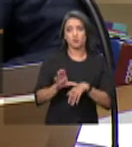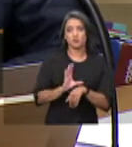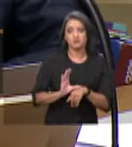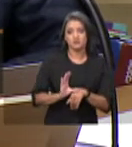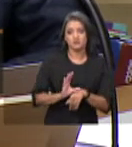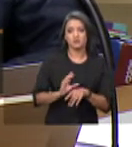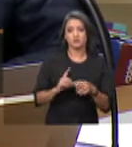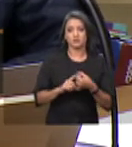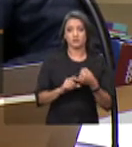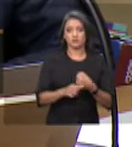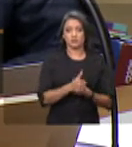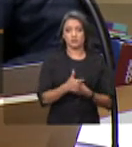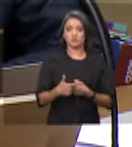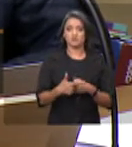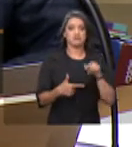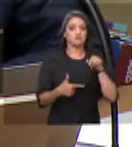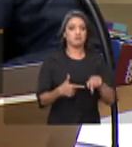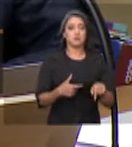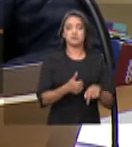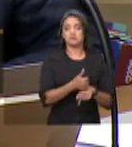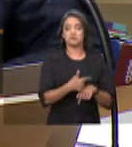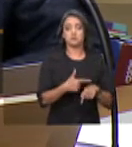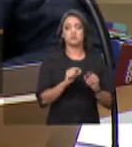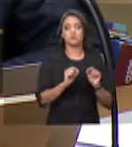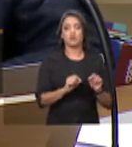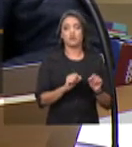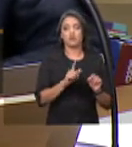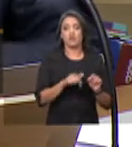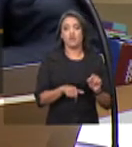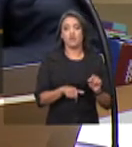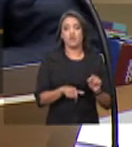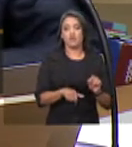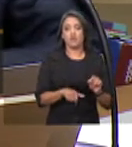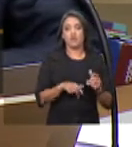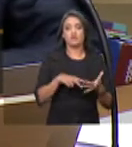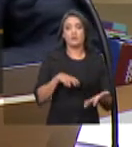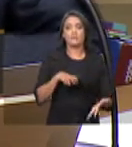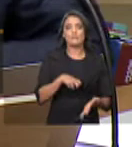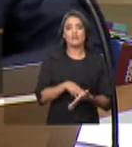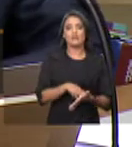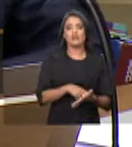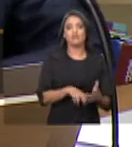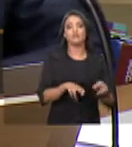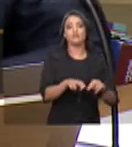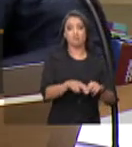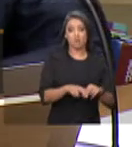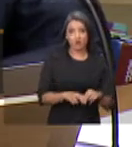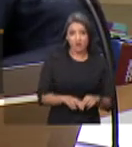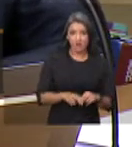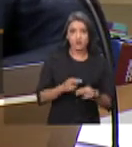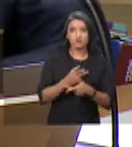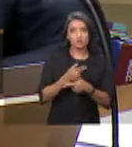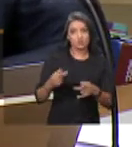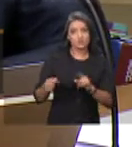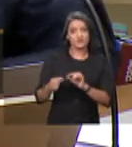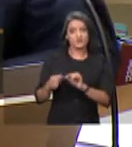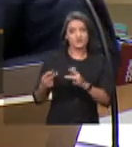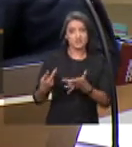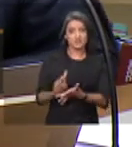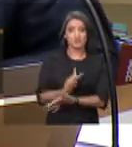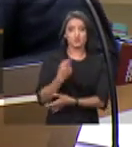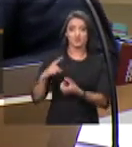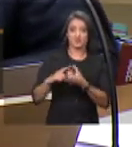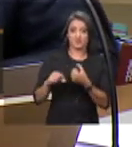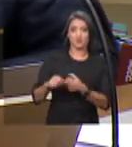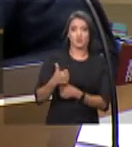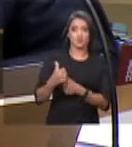do 12 o 12 nada mais é do que a aplicação de sanções em função de Atos que